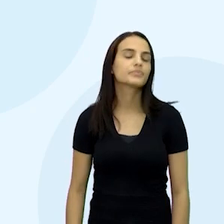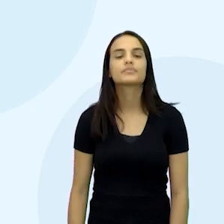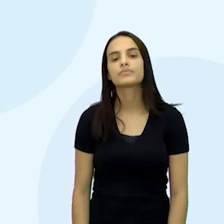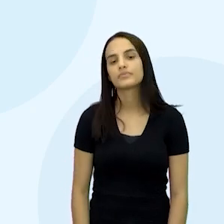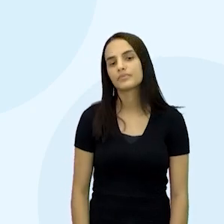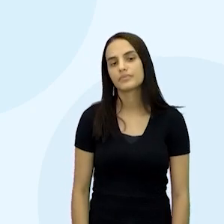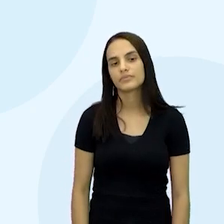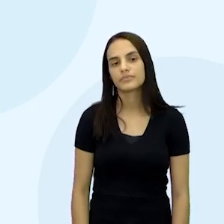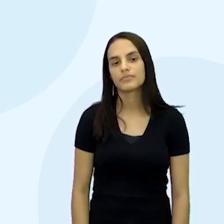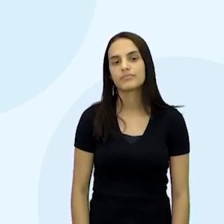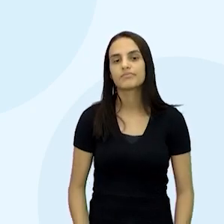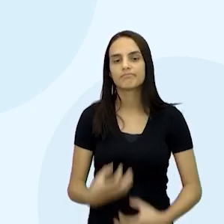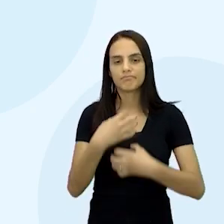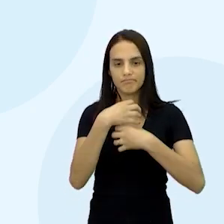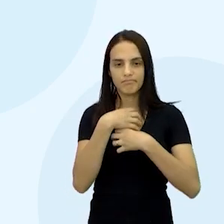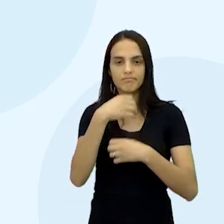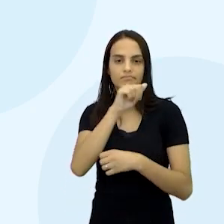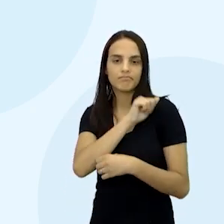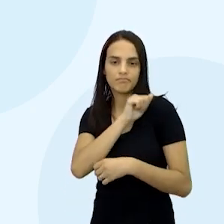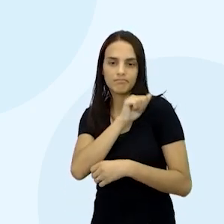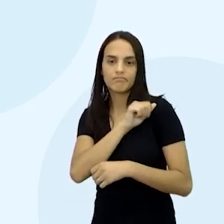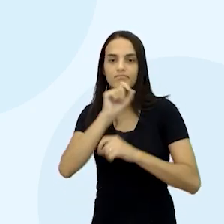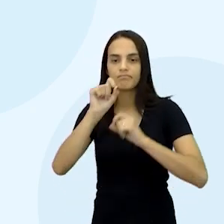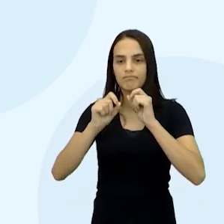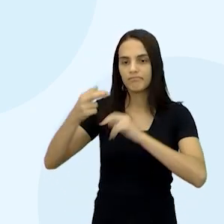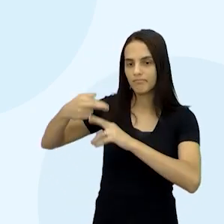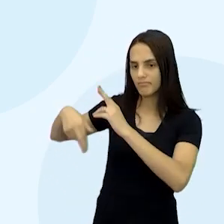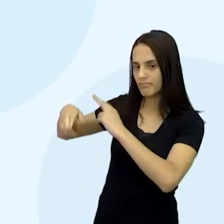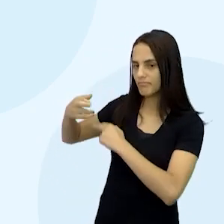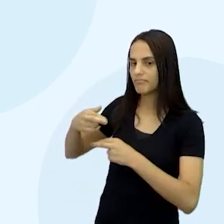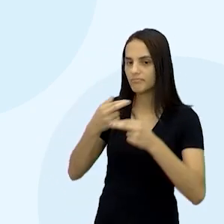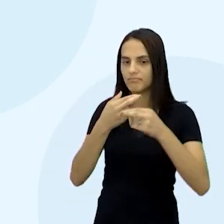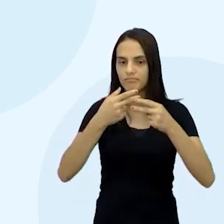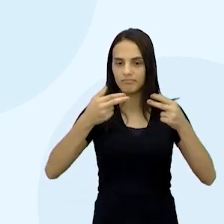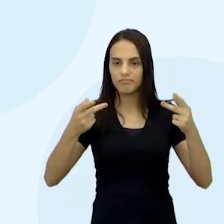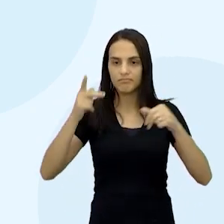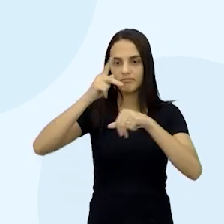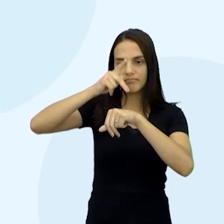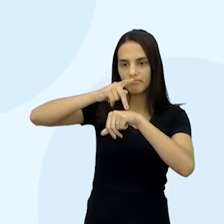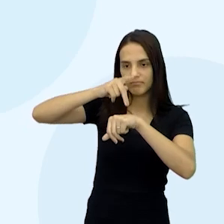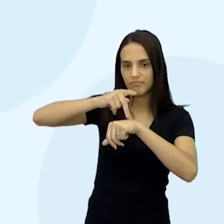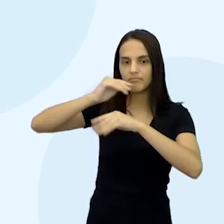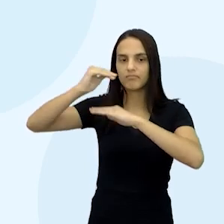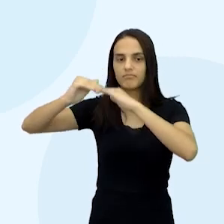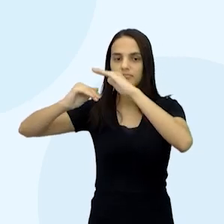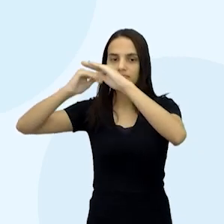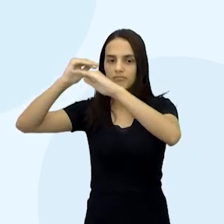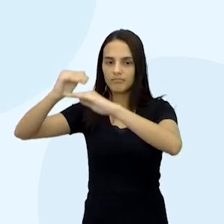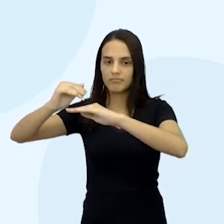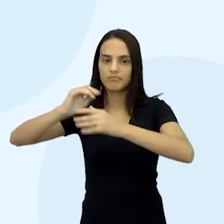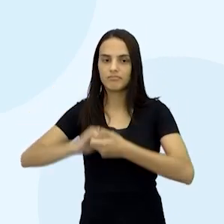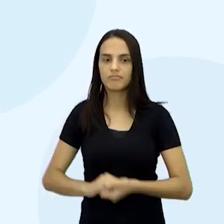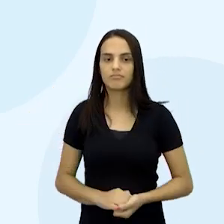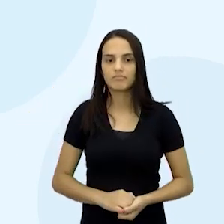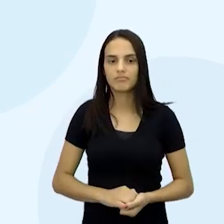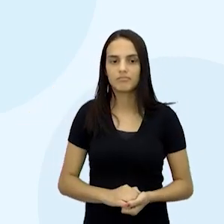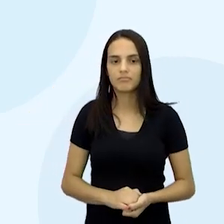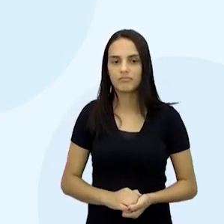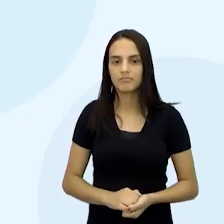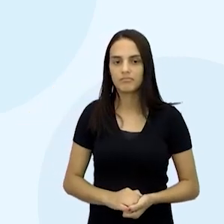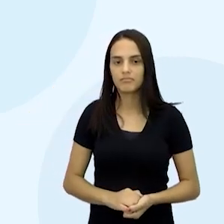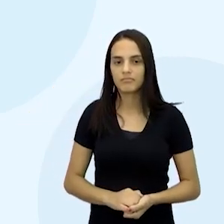4. Está lá, ó, para sensibilizar os estudantes sobre a relação entre os tipos de rocha e os processos